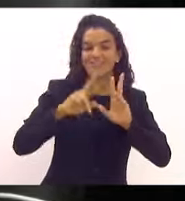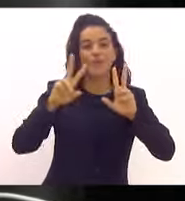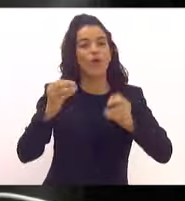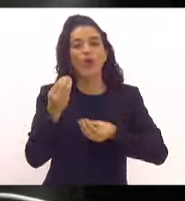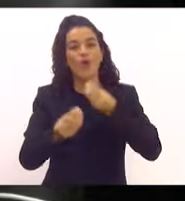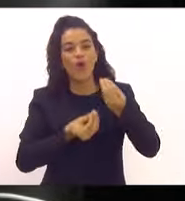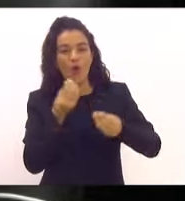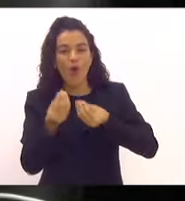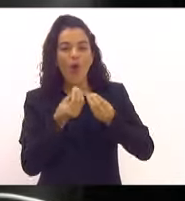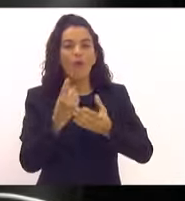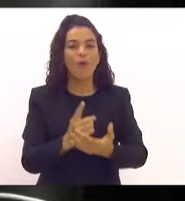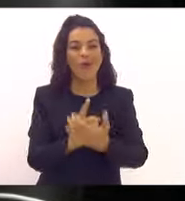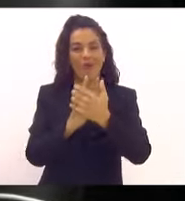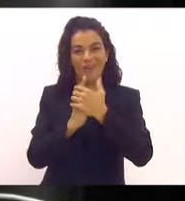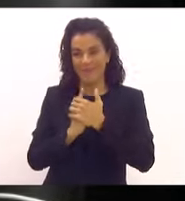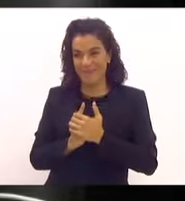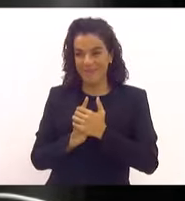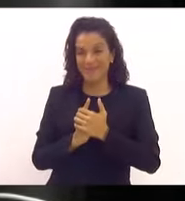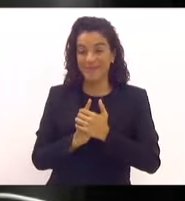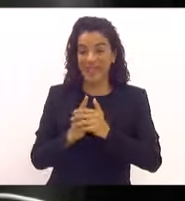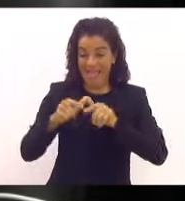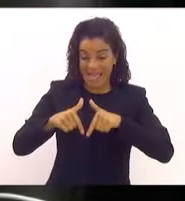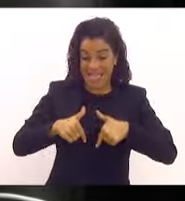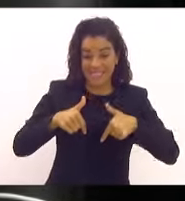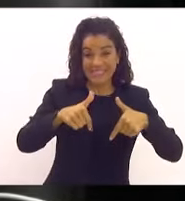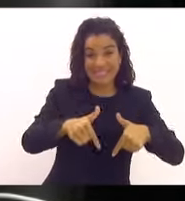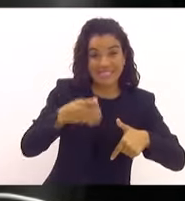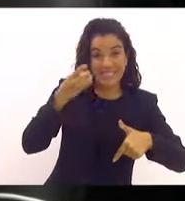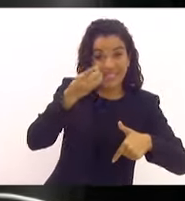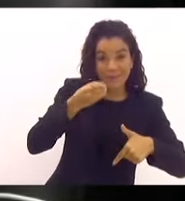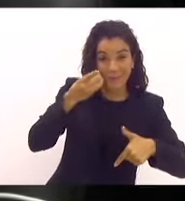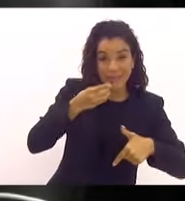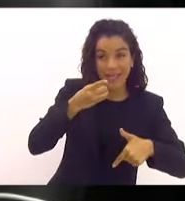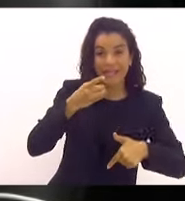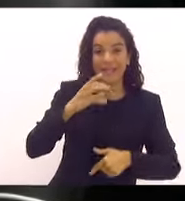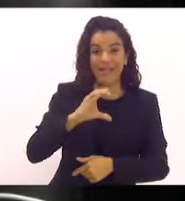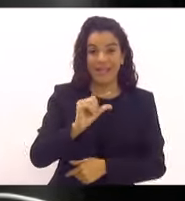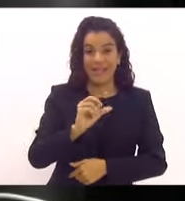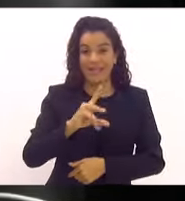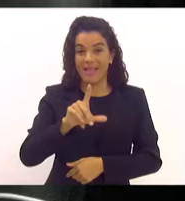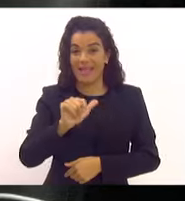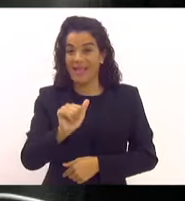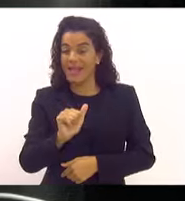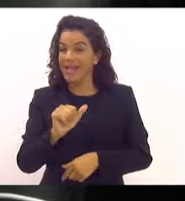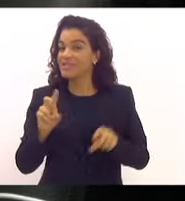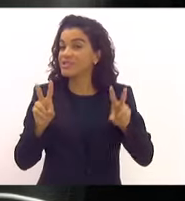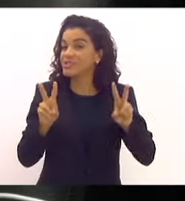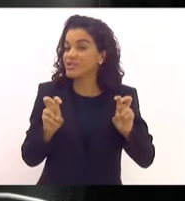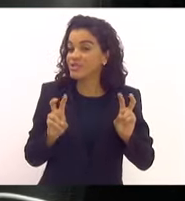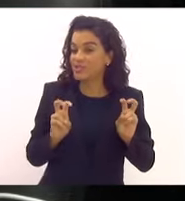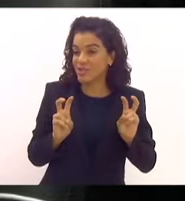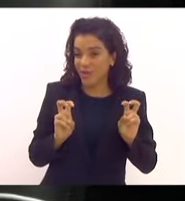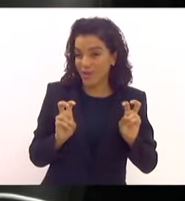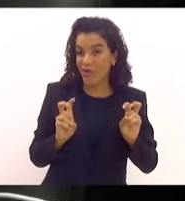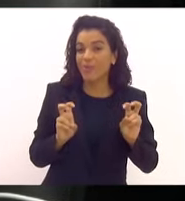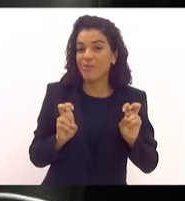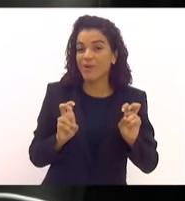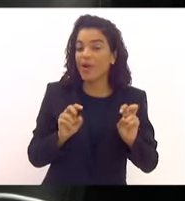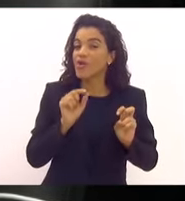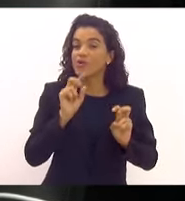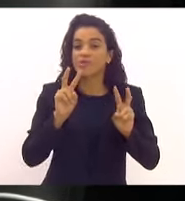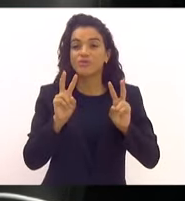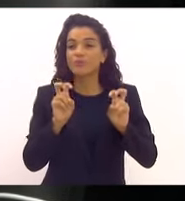que se dá esse acolhimento. A iniciativa da deputada Carla Machado é apenas e tão somente aqui,